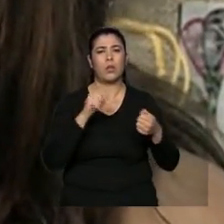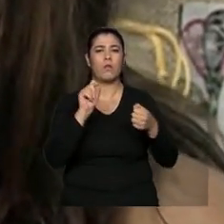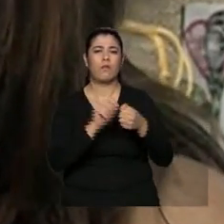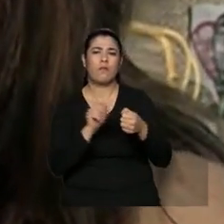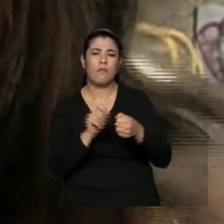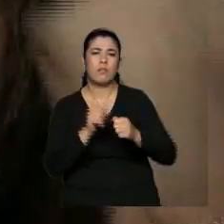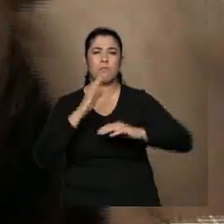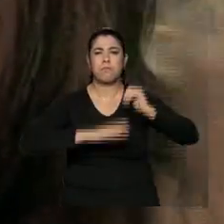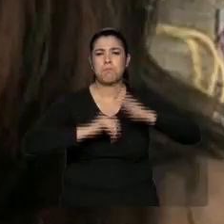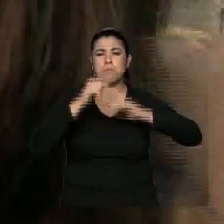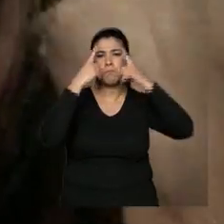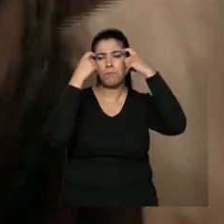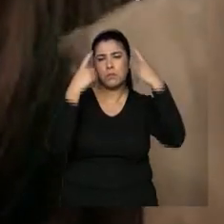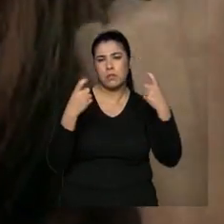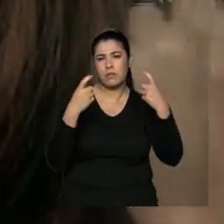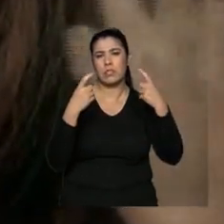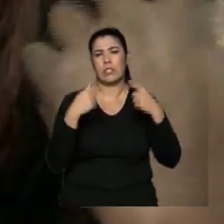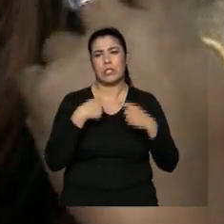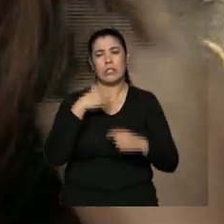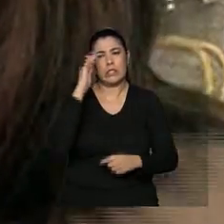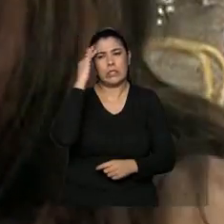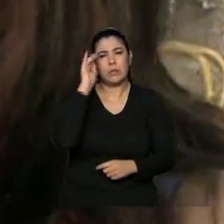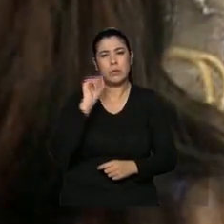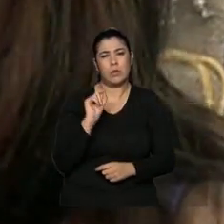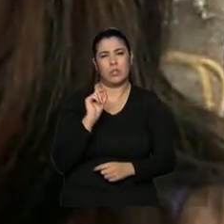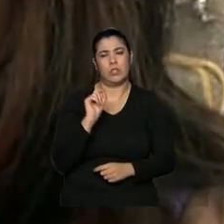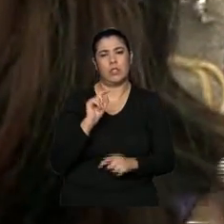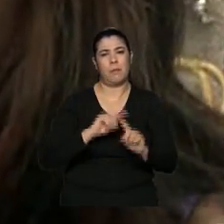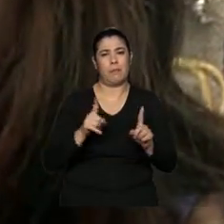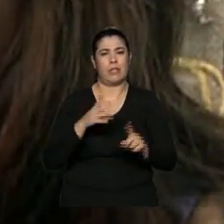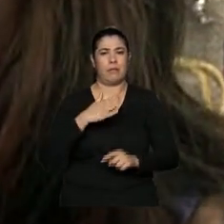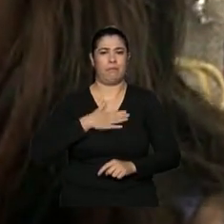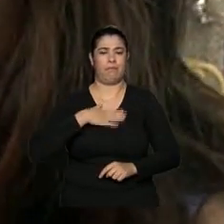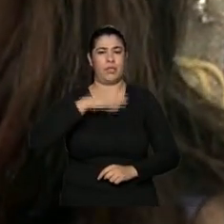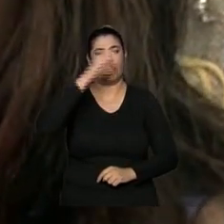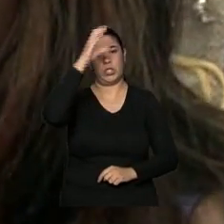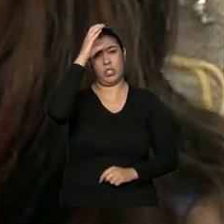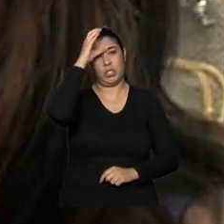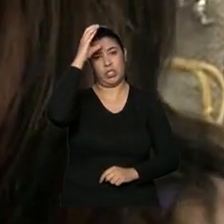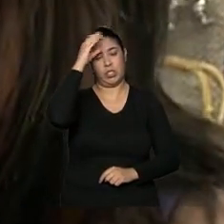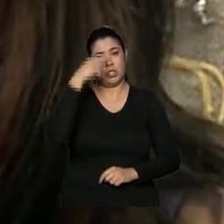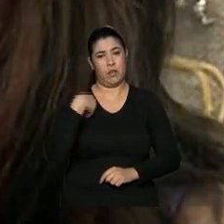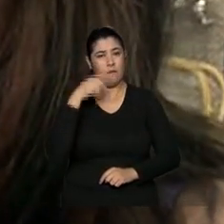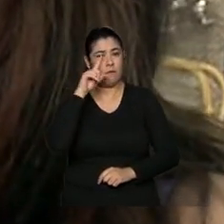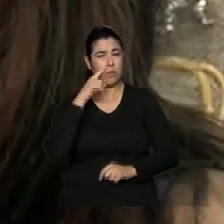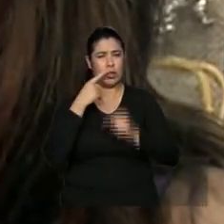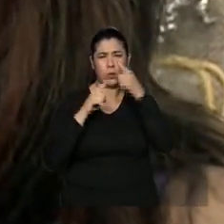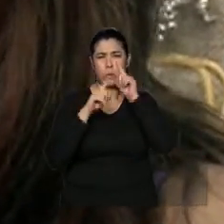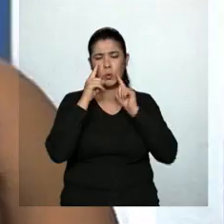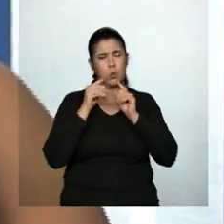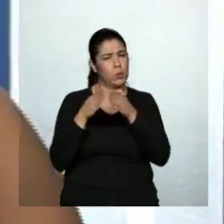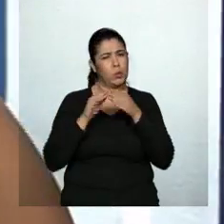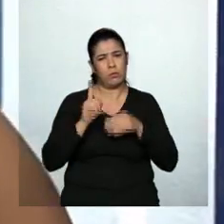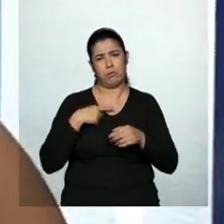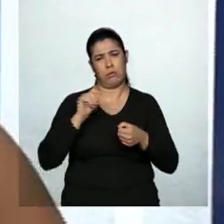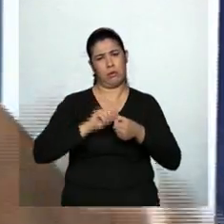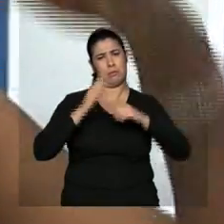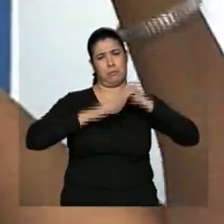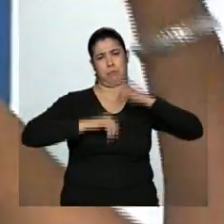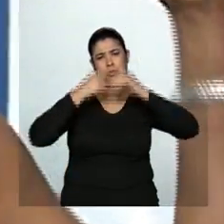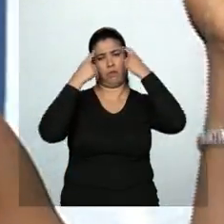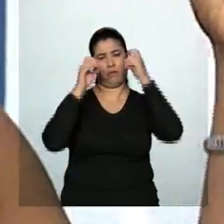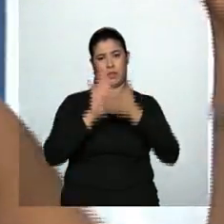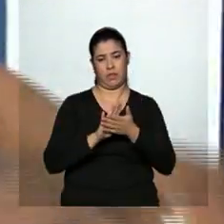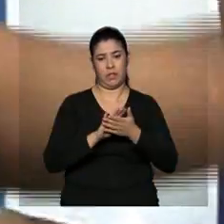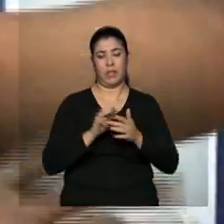fazia isso, mas eu entendi, mas minha tia que estava chorando, não fazia isso. Seguindo os passos